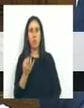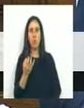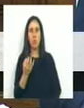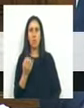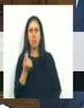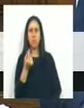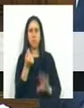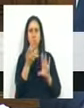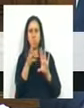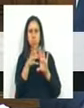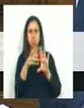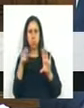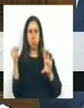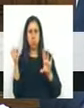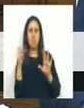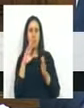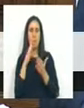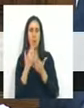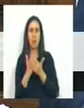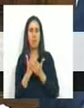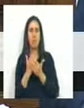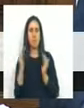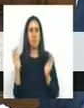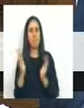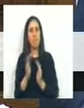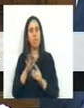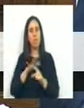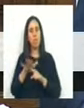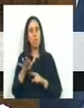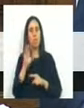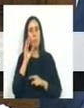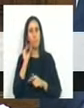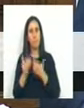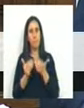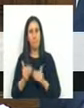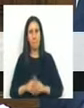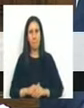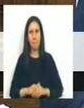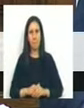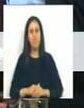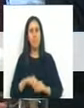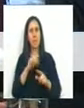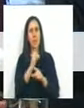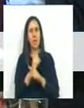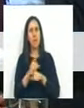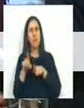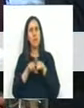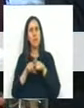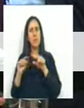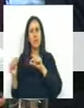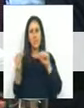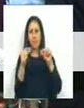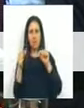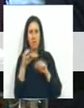da saída de liquidez que acabou por ser determinante para a vida do banco. Esta questão de entrada no debate político